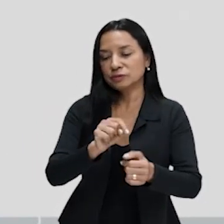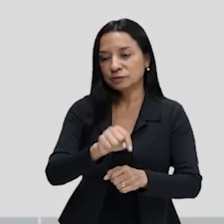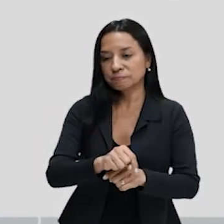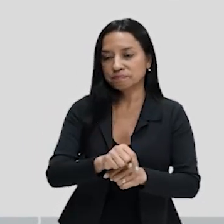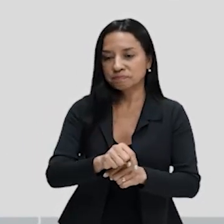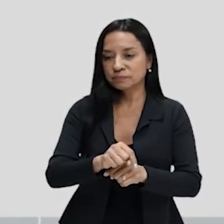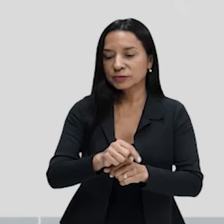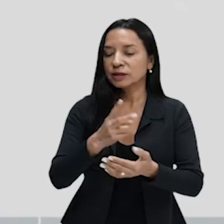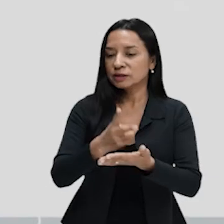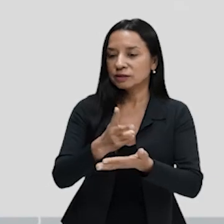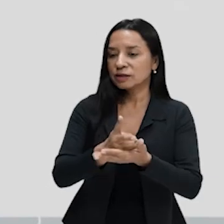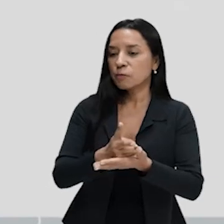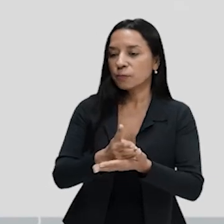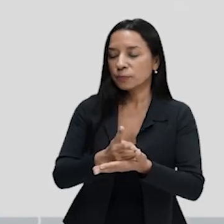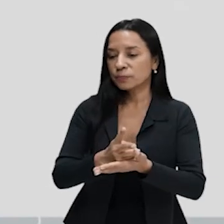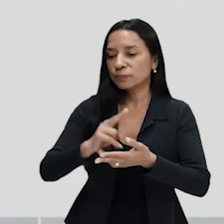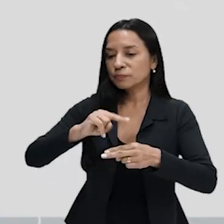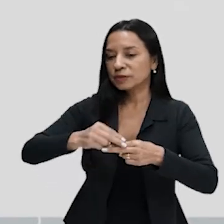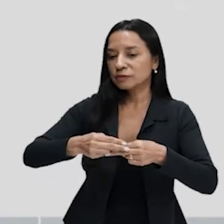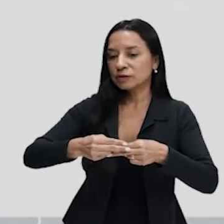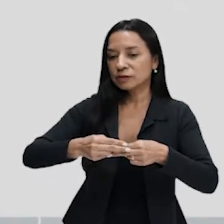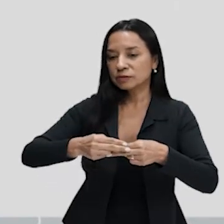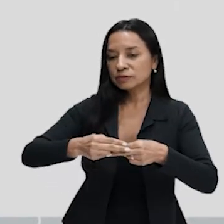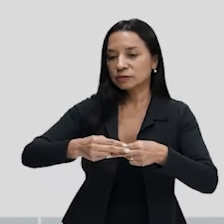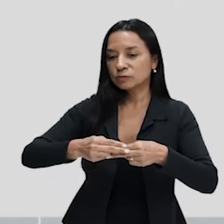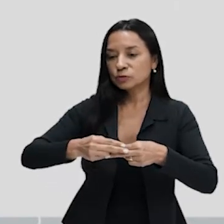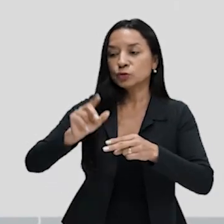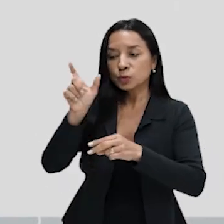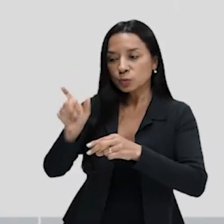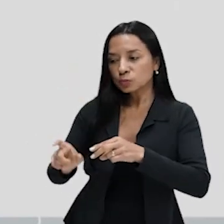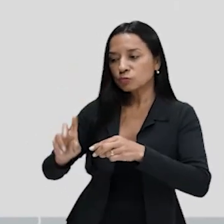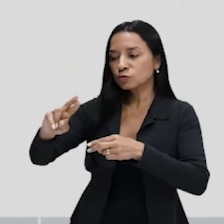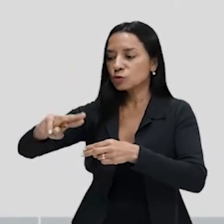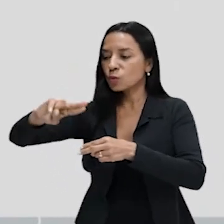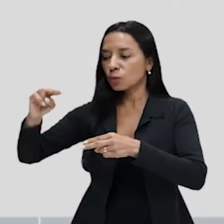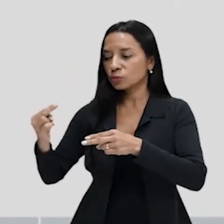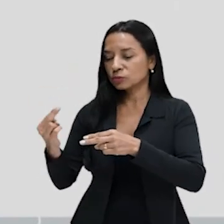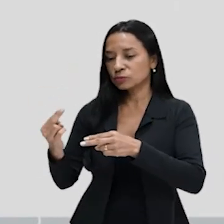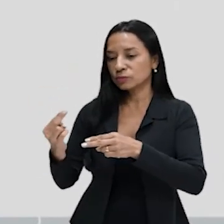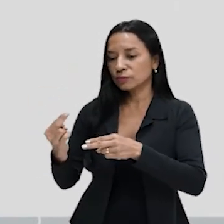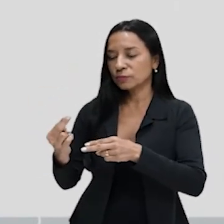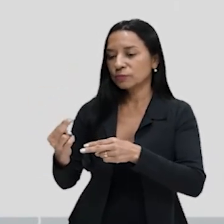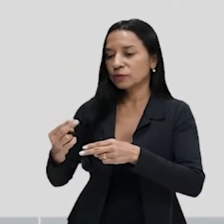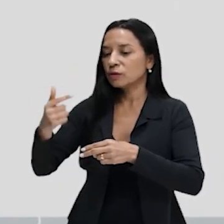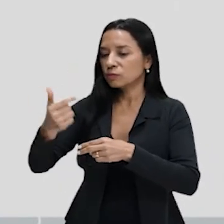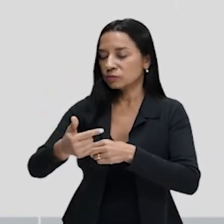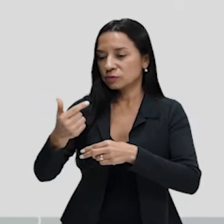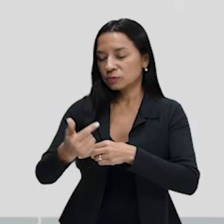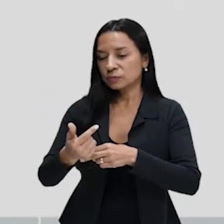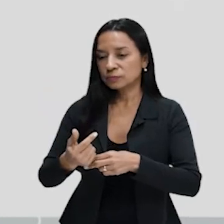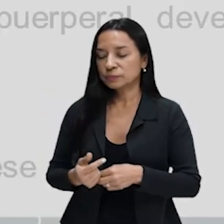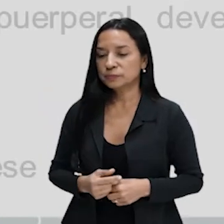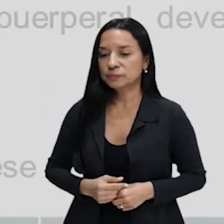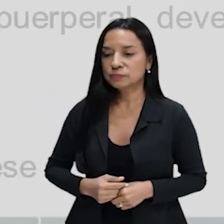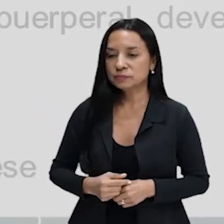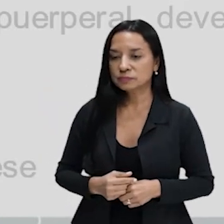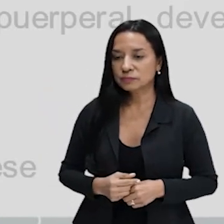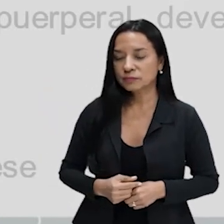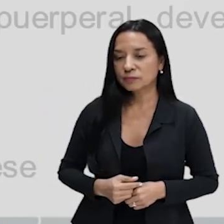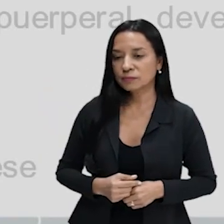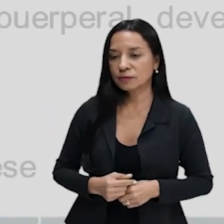né, sempre permanecia deitada de costas. Essa foi o segundo fato que foi observado.